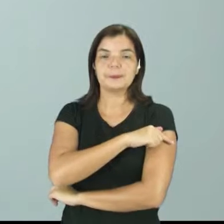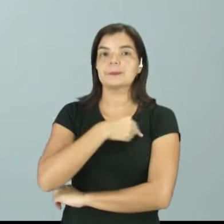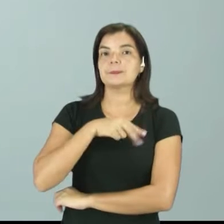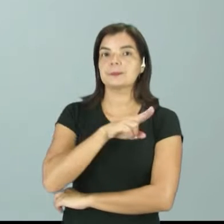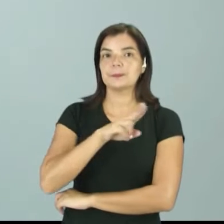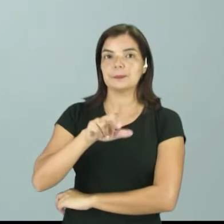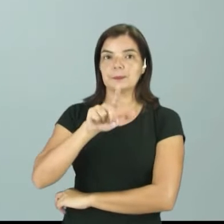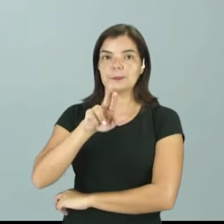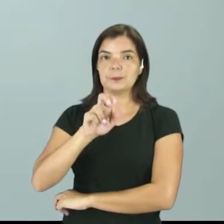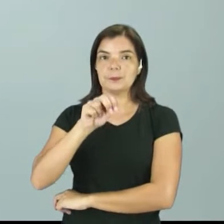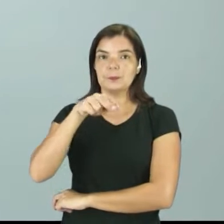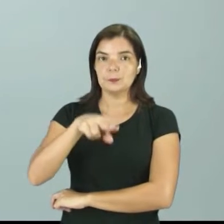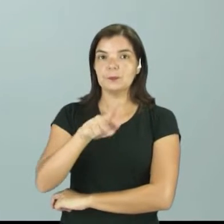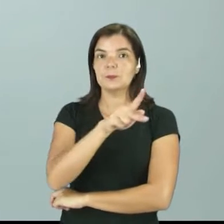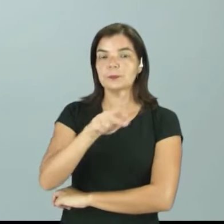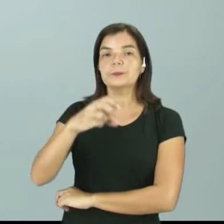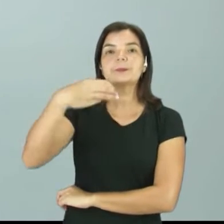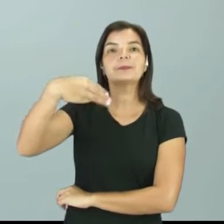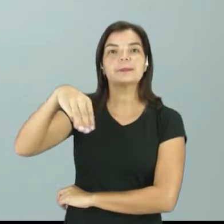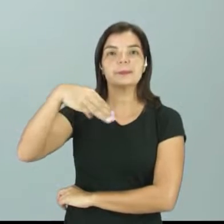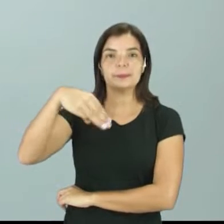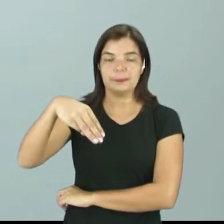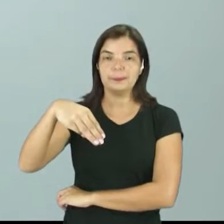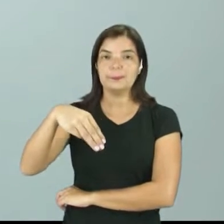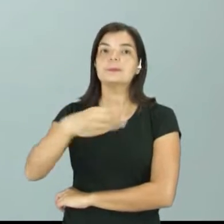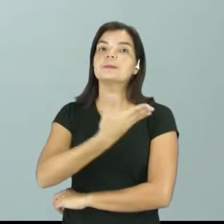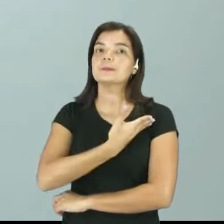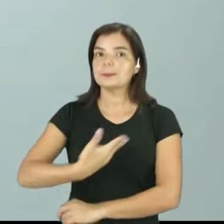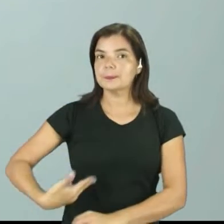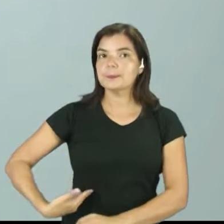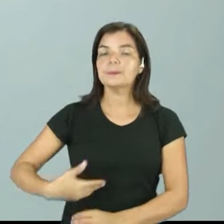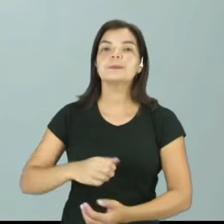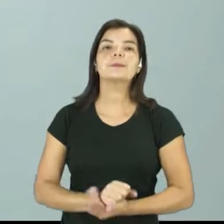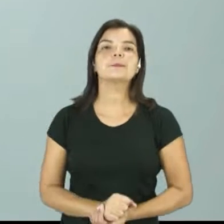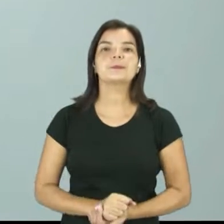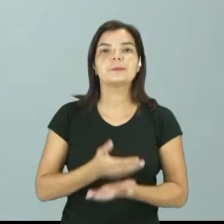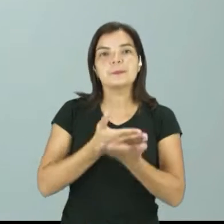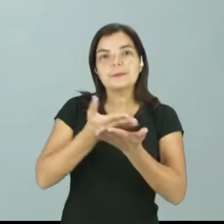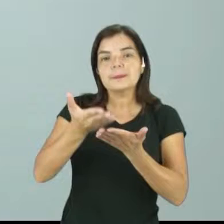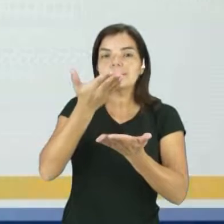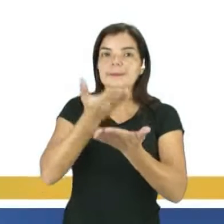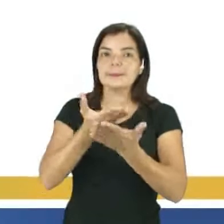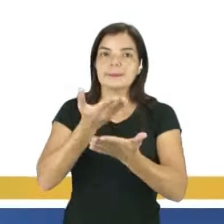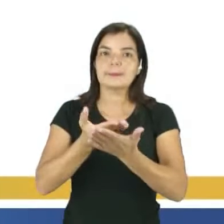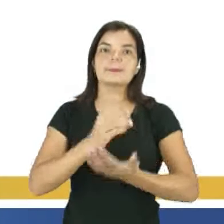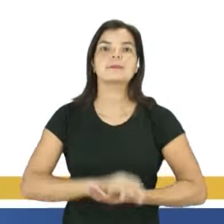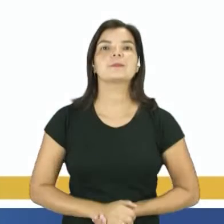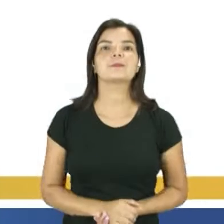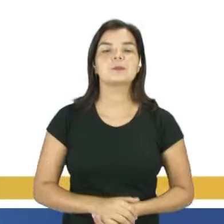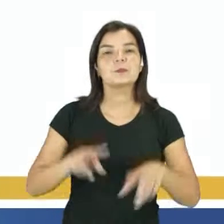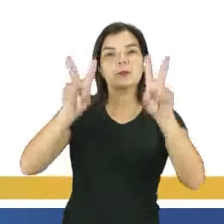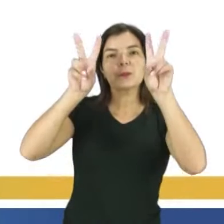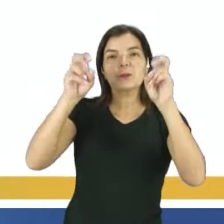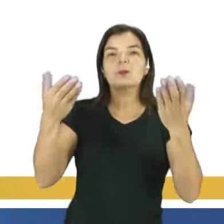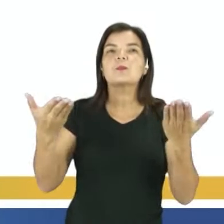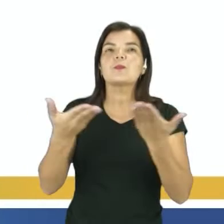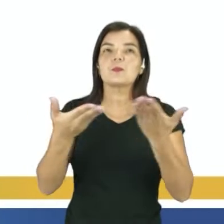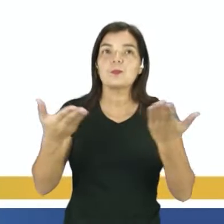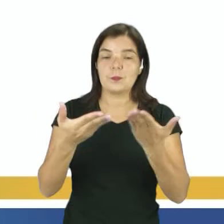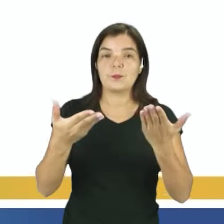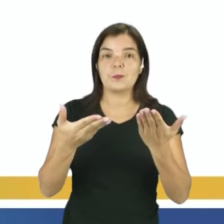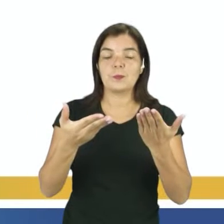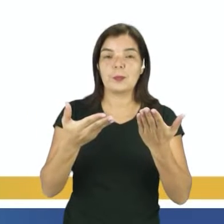Luan Felipe, sou professor de matemática da rede pública. Então, vamos iniciar a nossa aula. O nosso tema hoje é